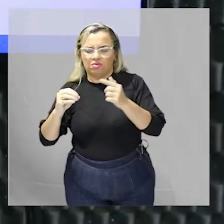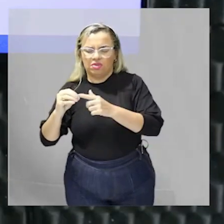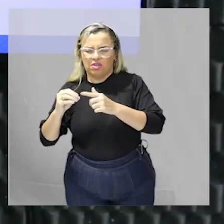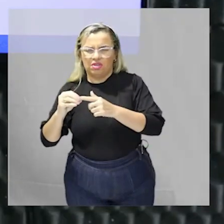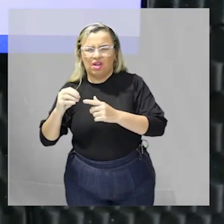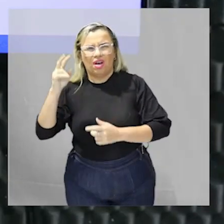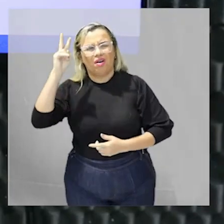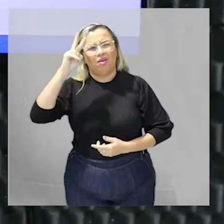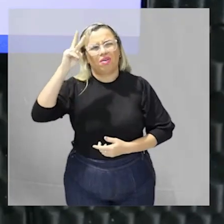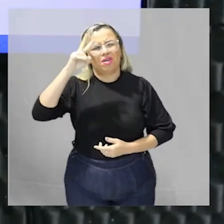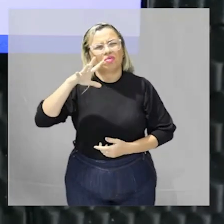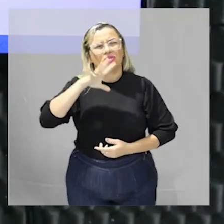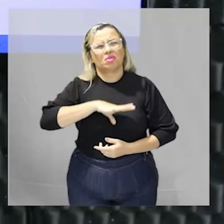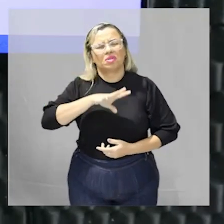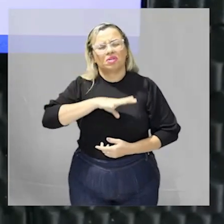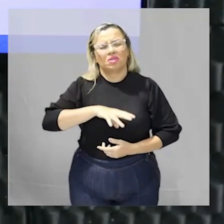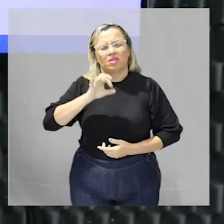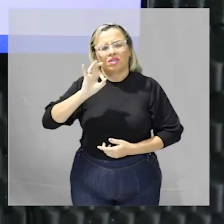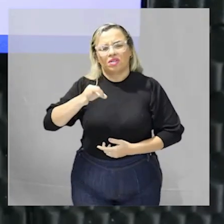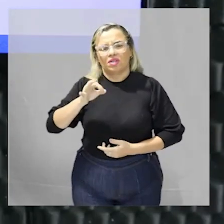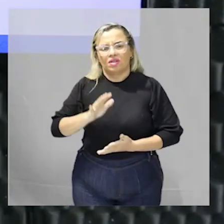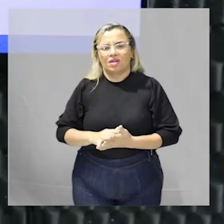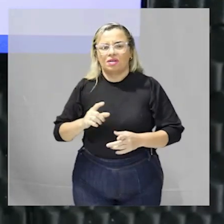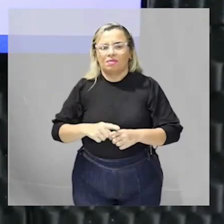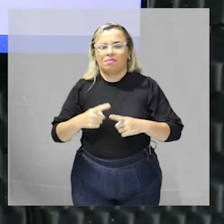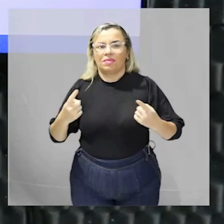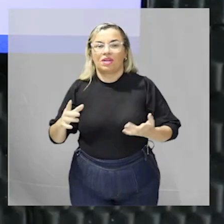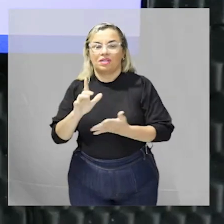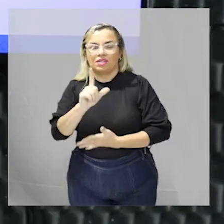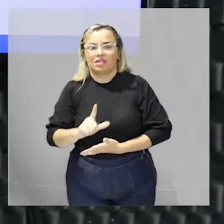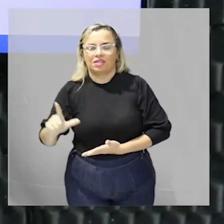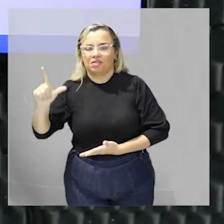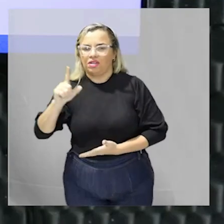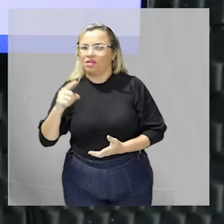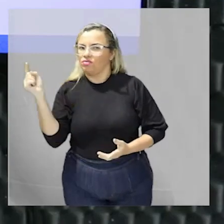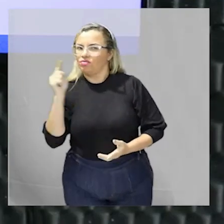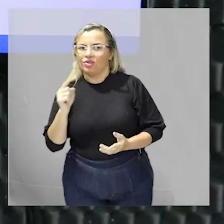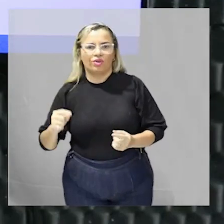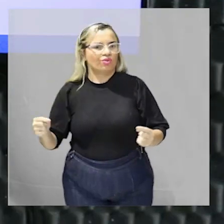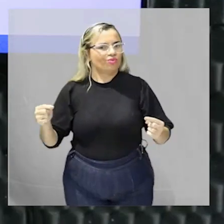acertar. Mas literário não combina muito com isso. Então, que palavra eu